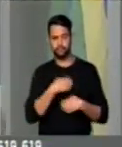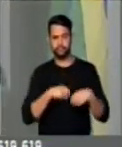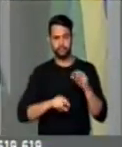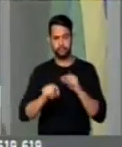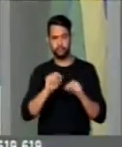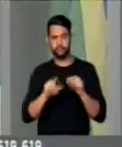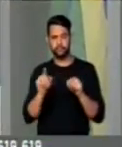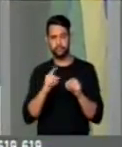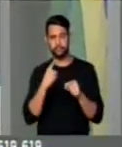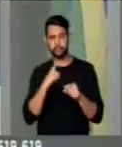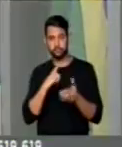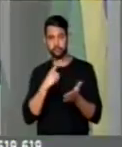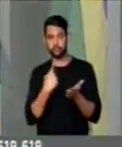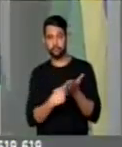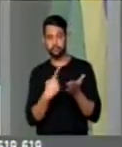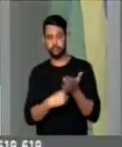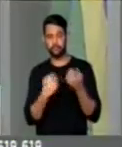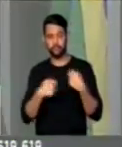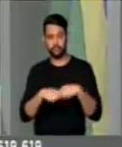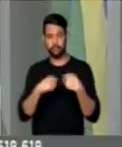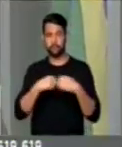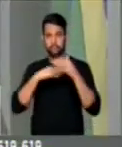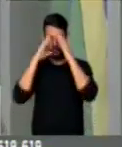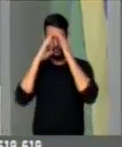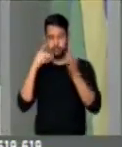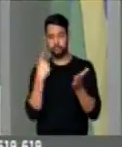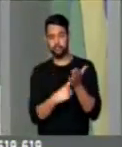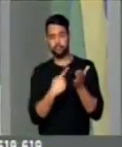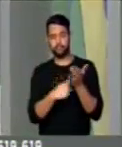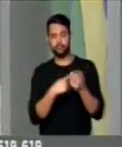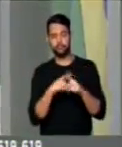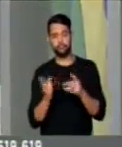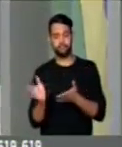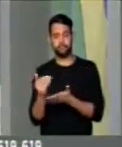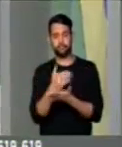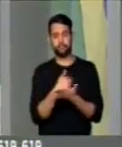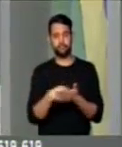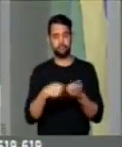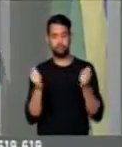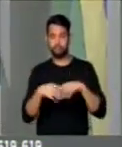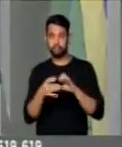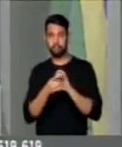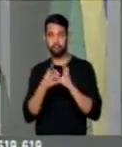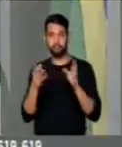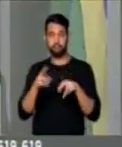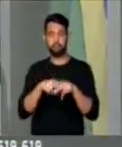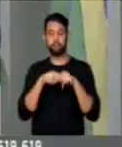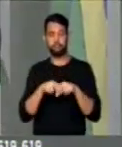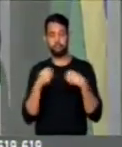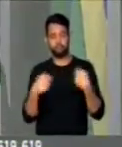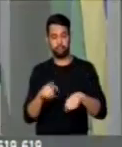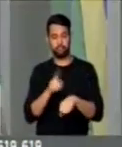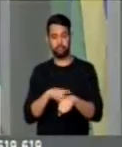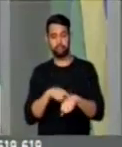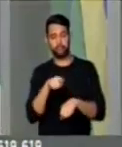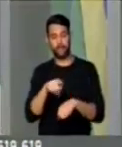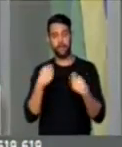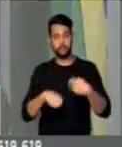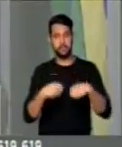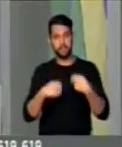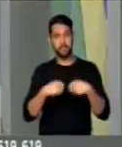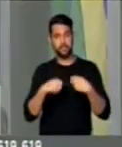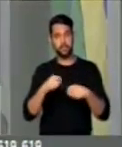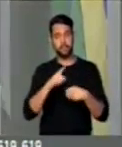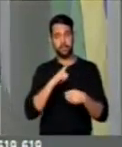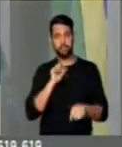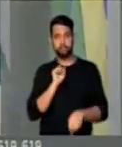que tem os compromissos, precisa honrar os compromissos, mas a arrecadação não o permite. E para isso, nesse momento, É necessário que a